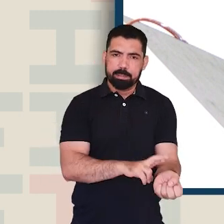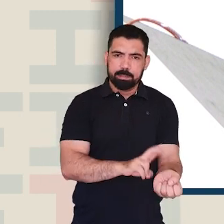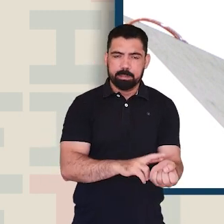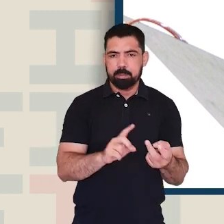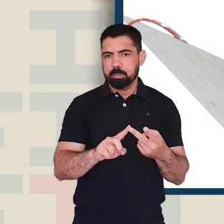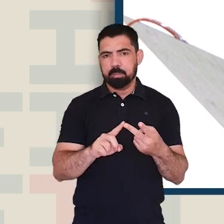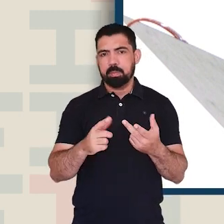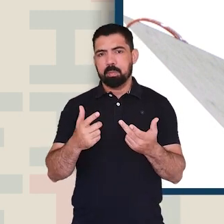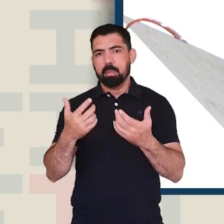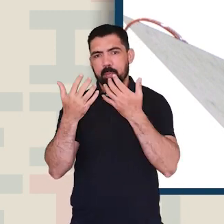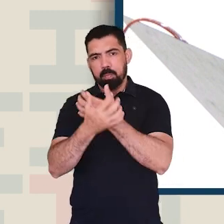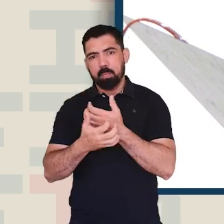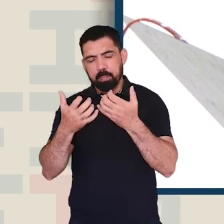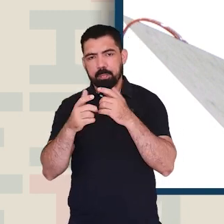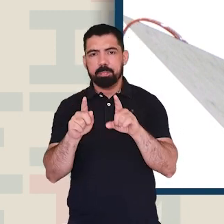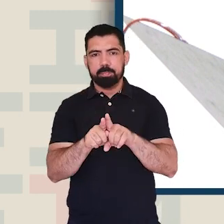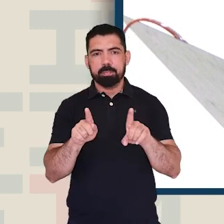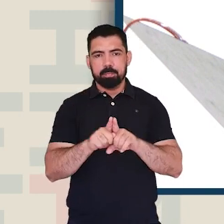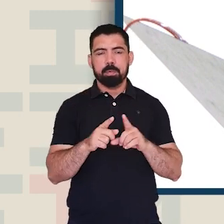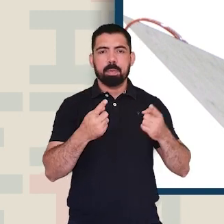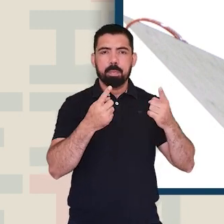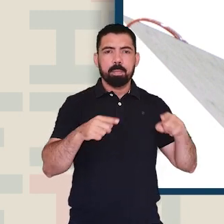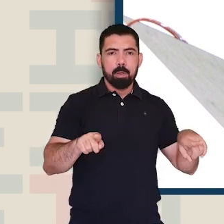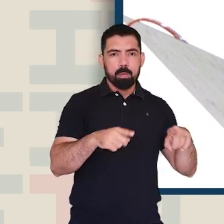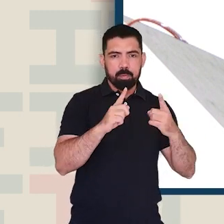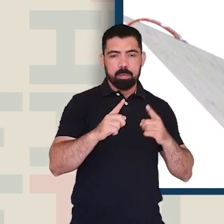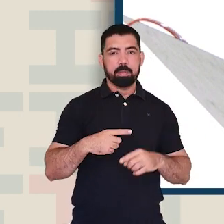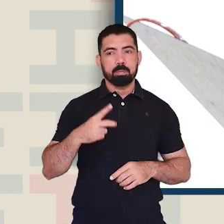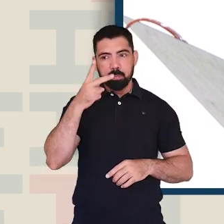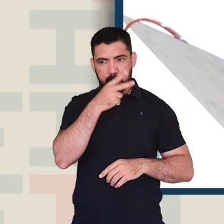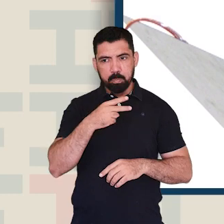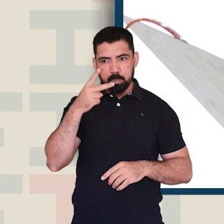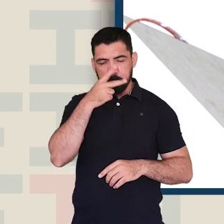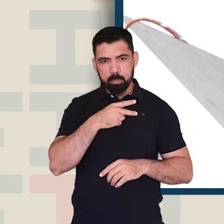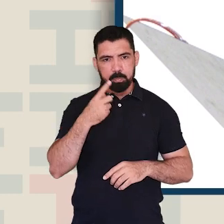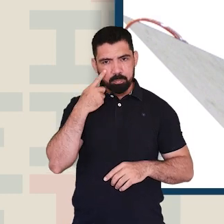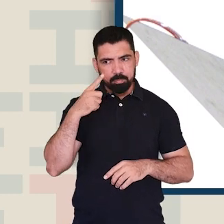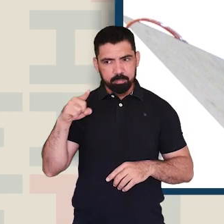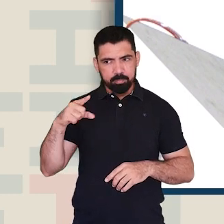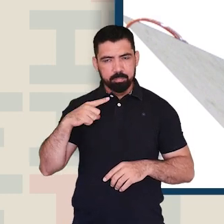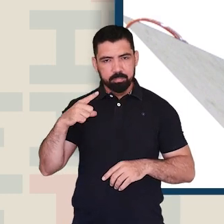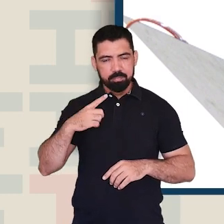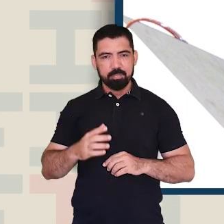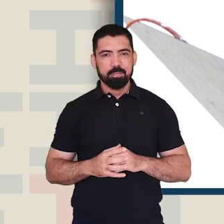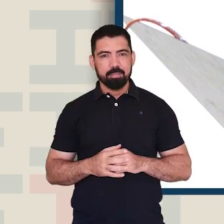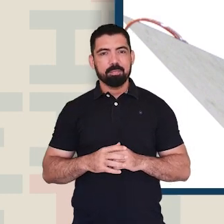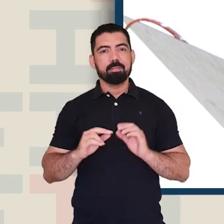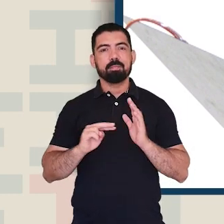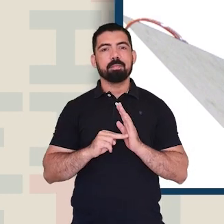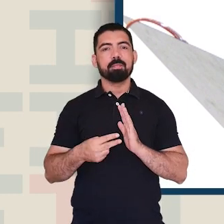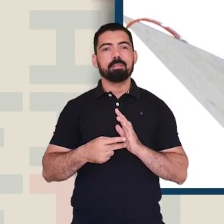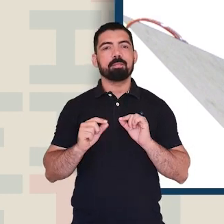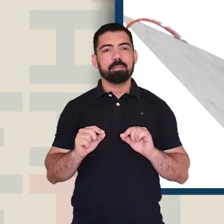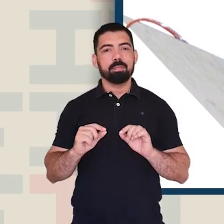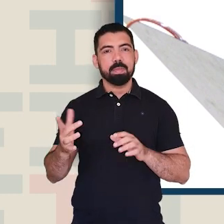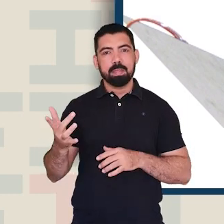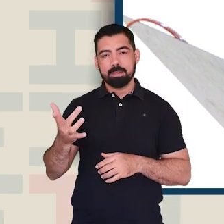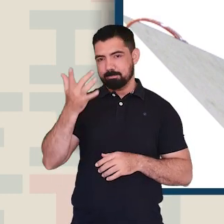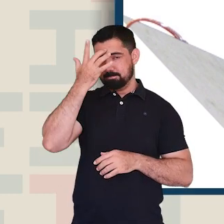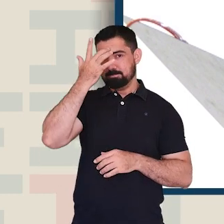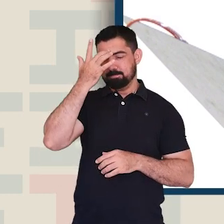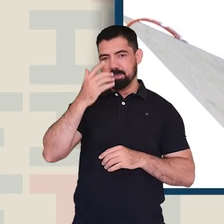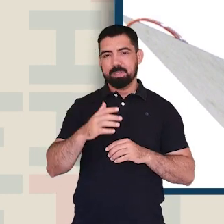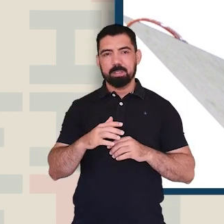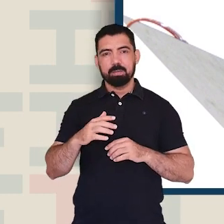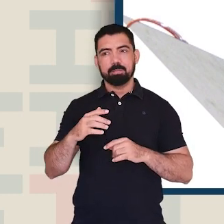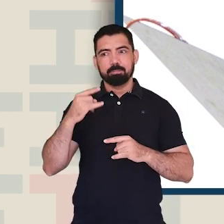uma letra, no caso de ter uma letra, mas quando tem uma melodia que é muito repetitiva, né? Aí parece que entra e